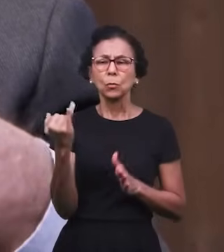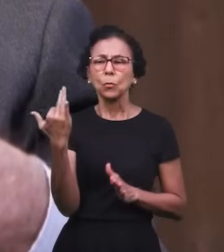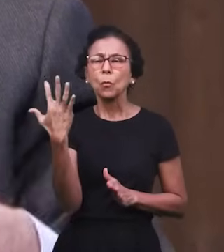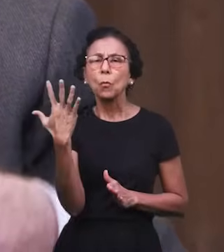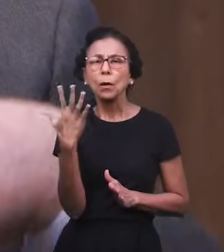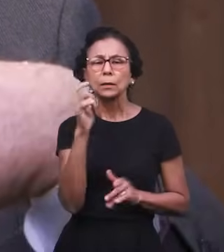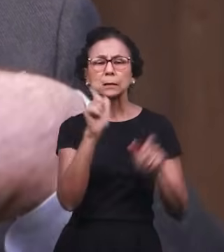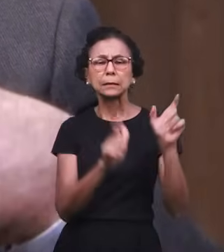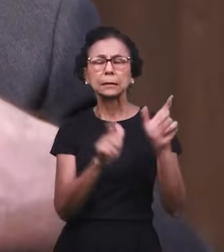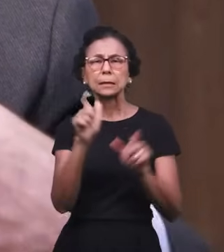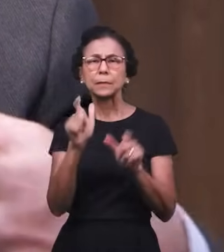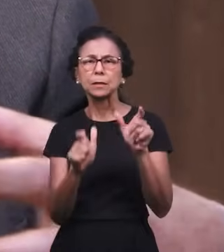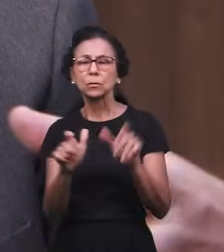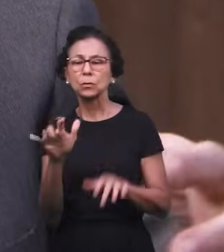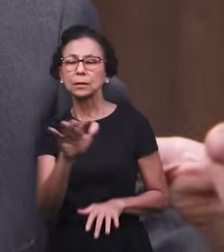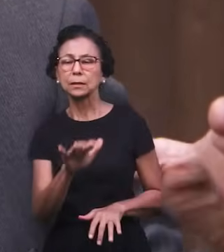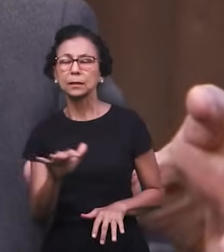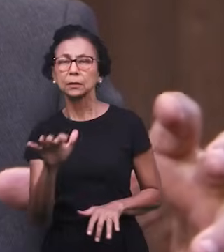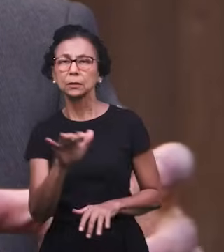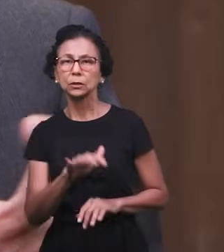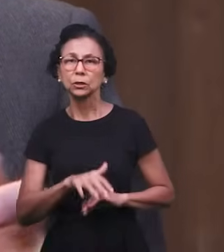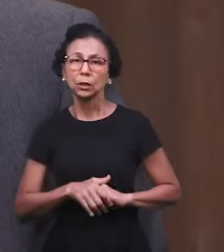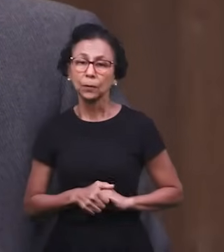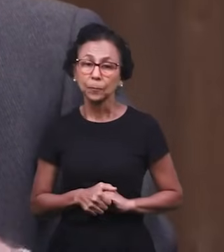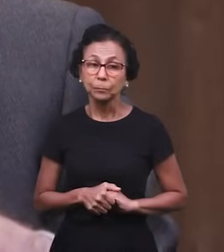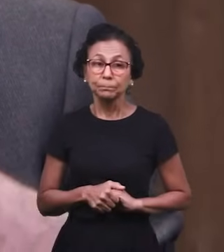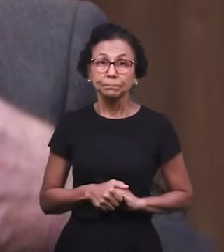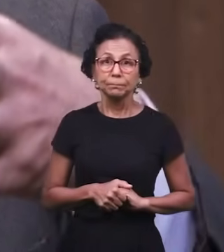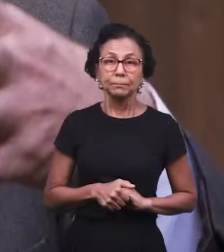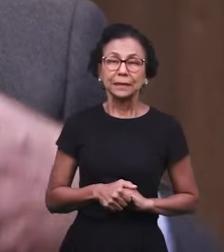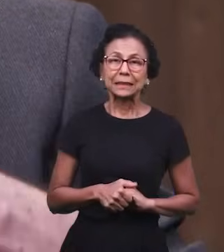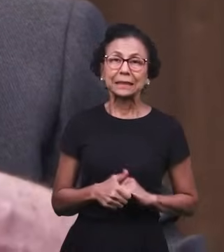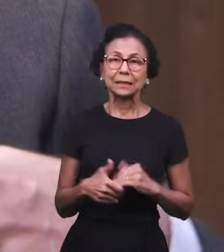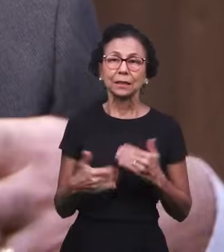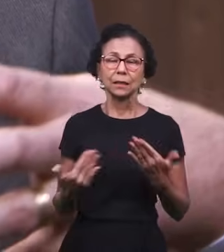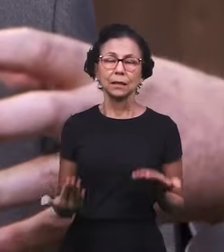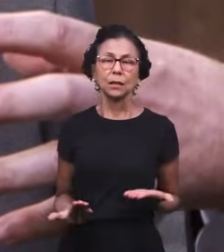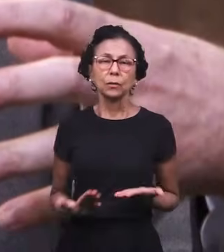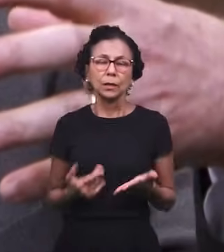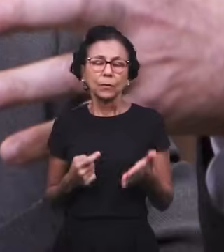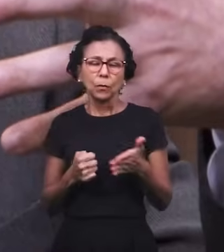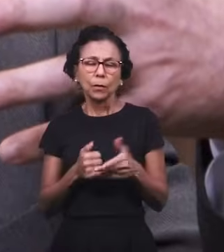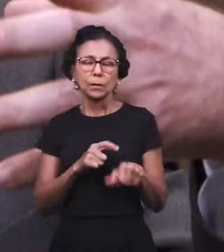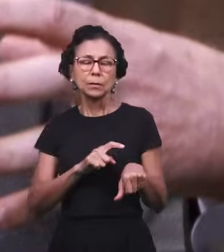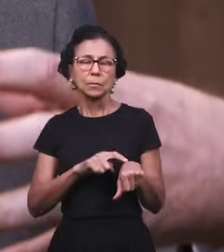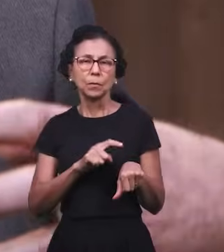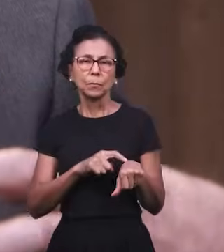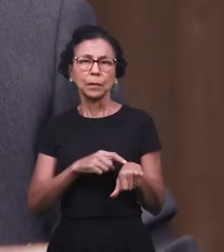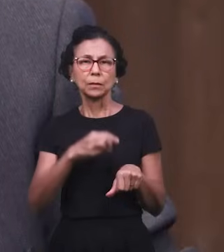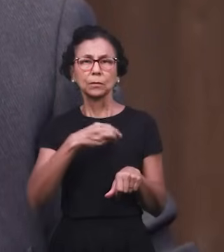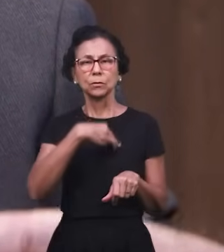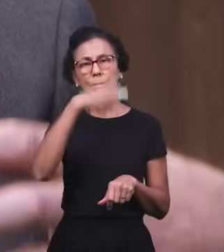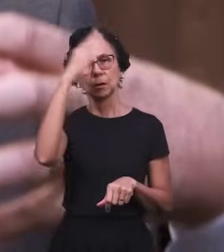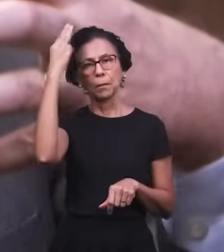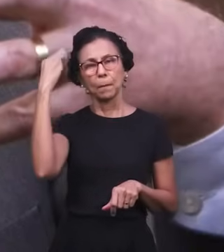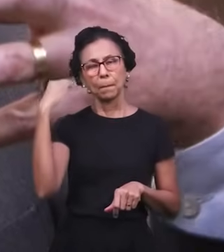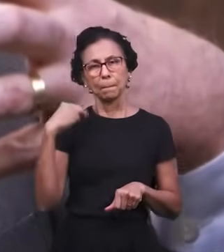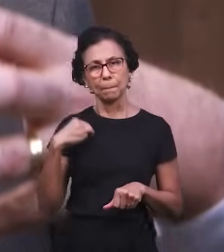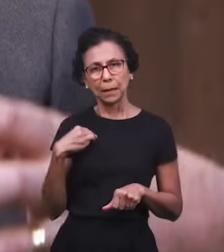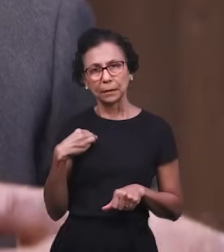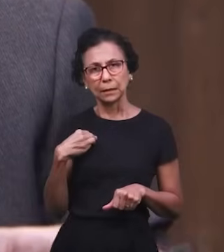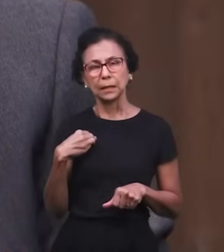profecia se cumprindo, é o Senhor que governa toda a história, agindo para que a sua palavra se cumpra,